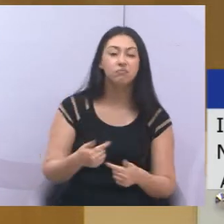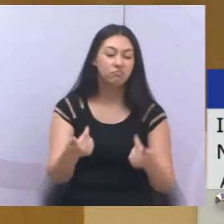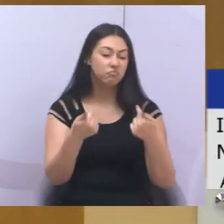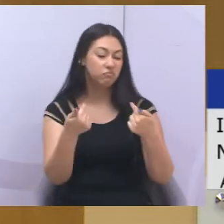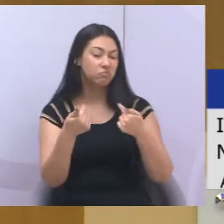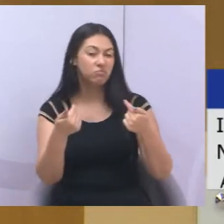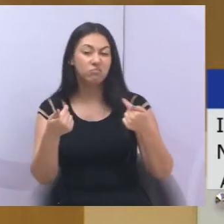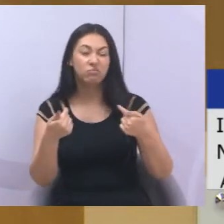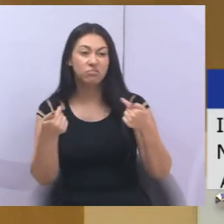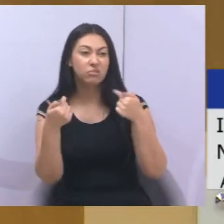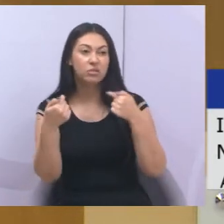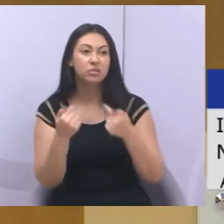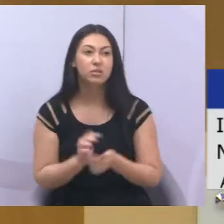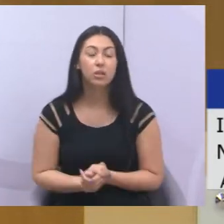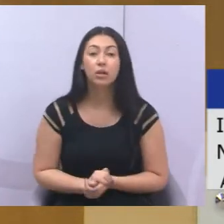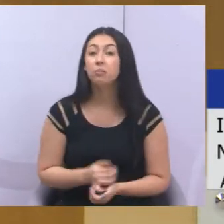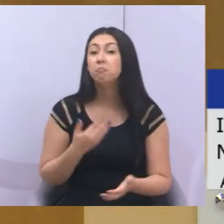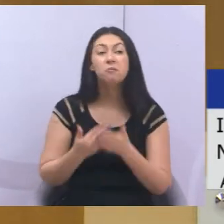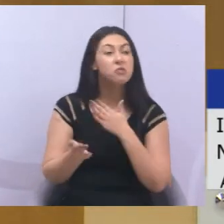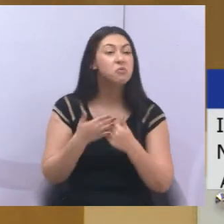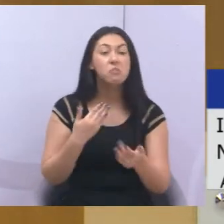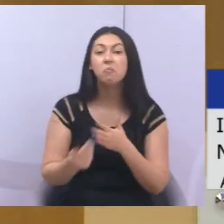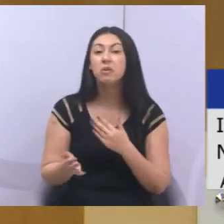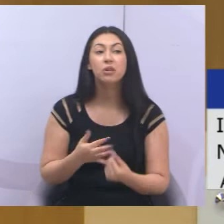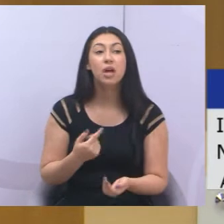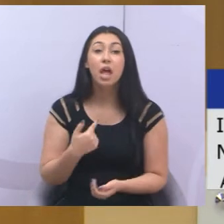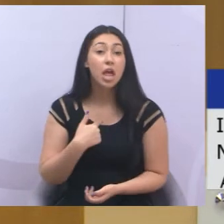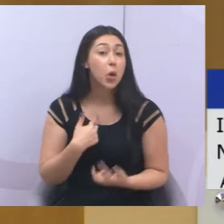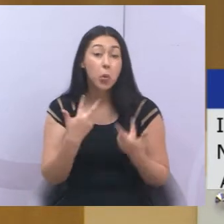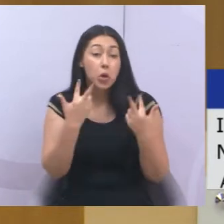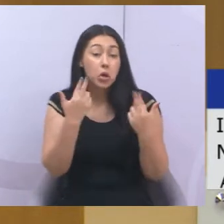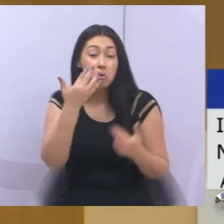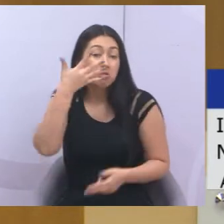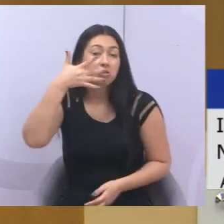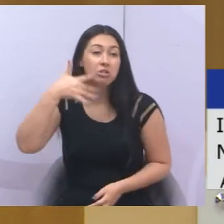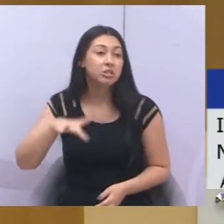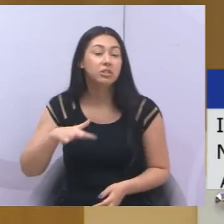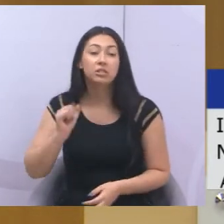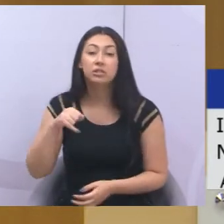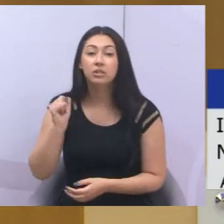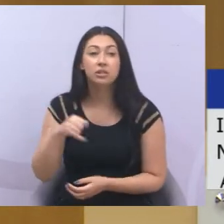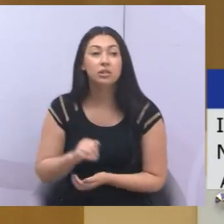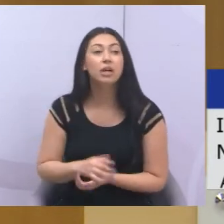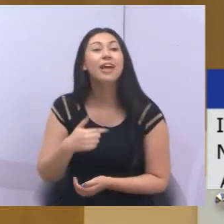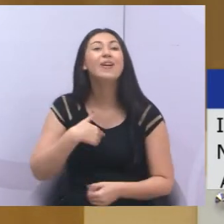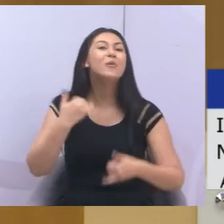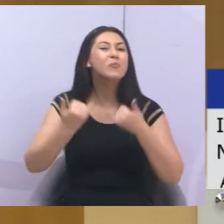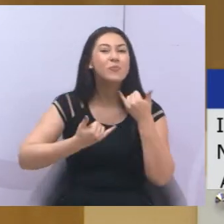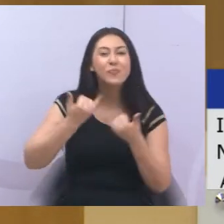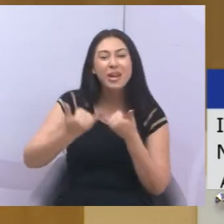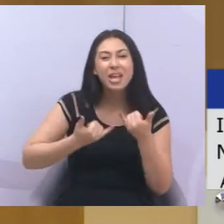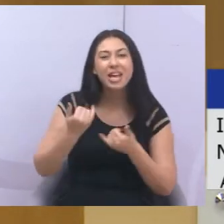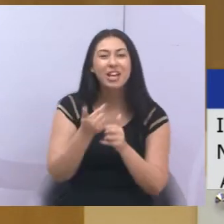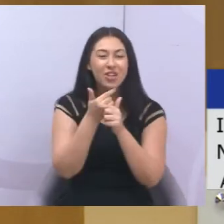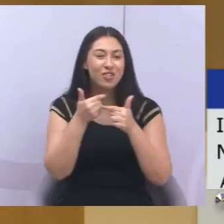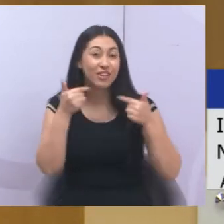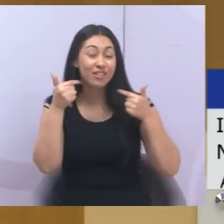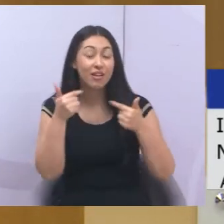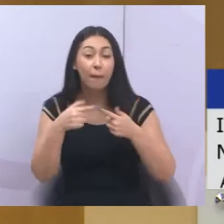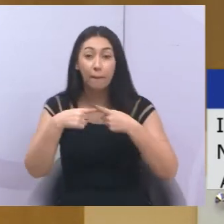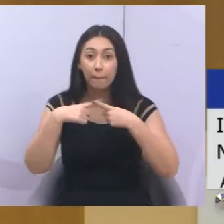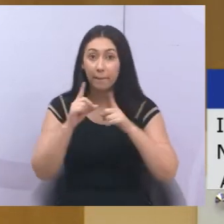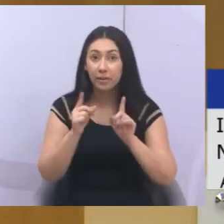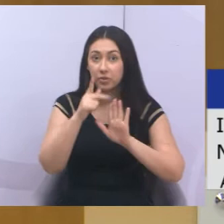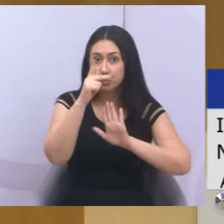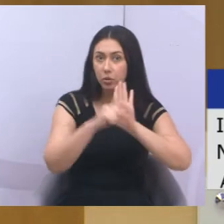que eu me visto igual criança, pode criticar, eu sou uma criança, eu sou, eu brinco, me diverto, dou risada, mas